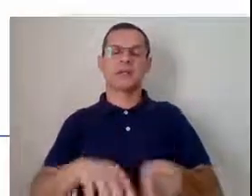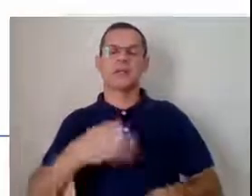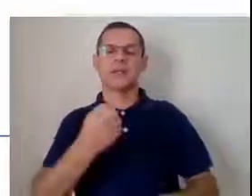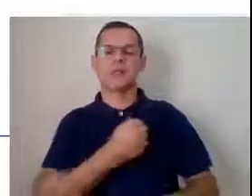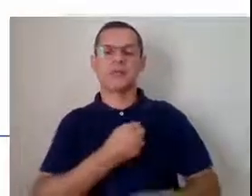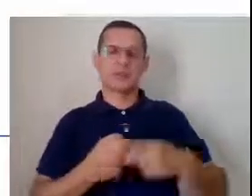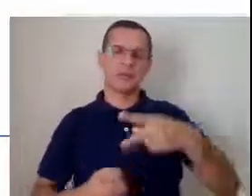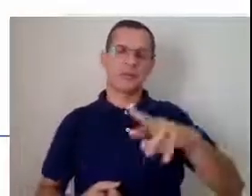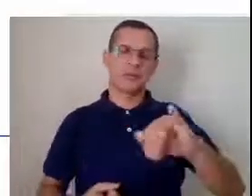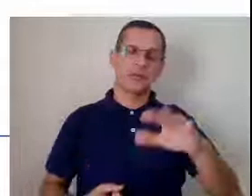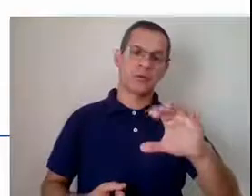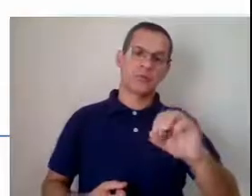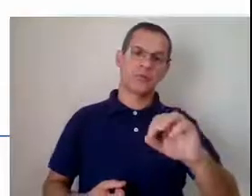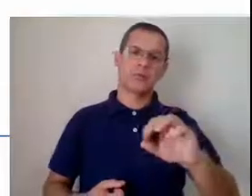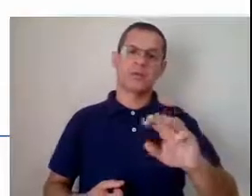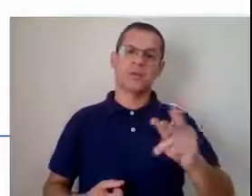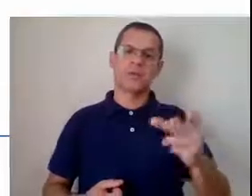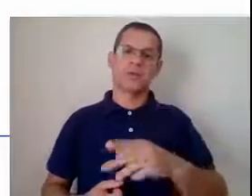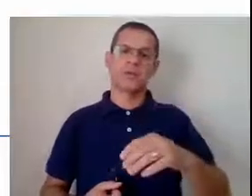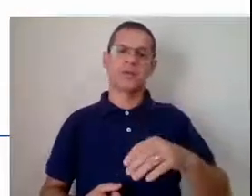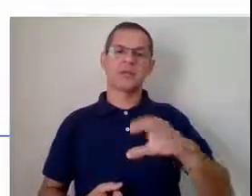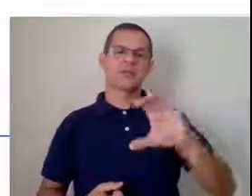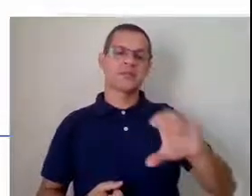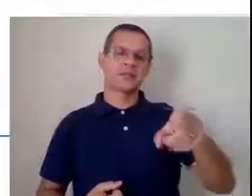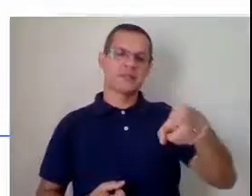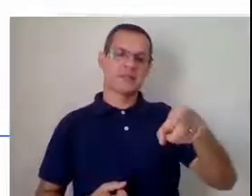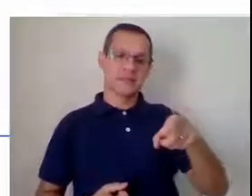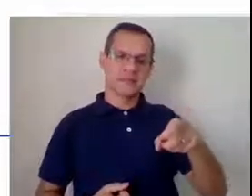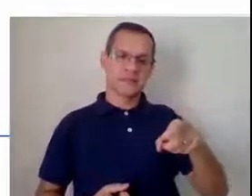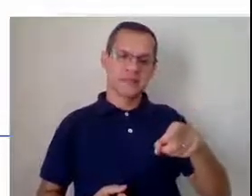tá? C, X